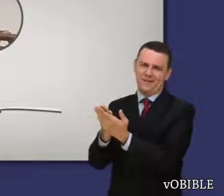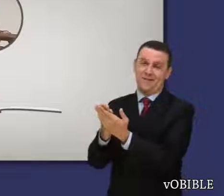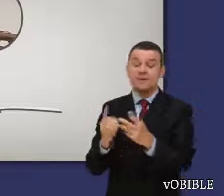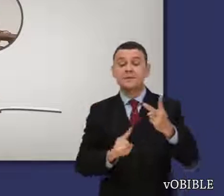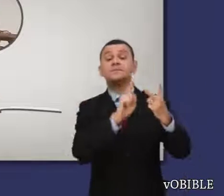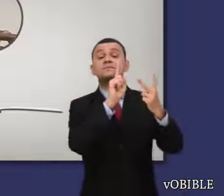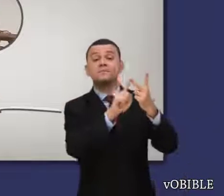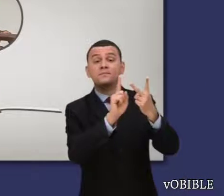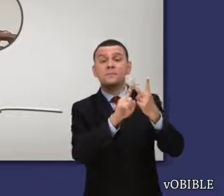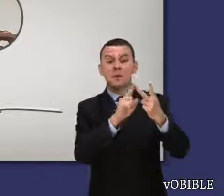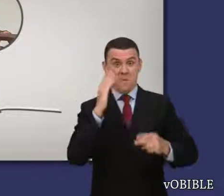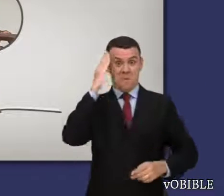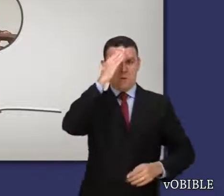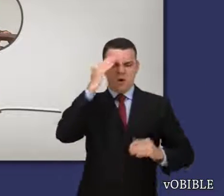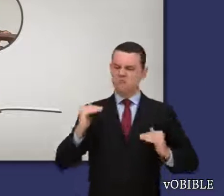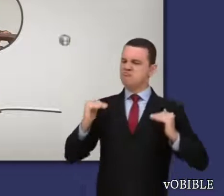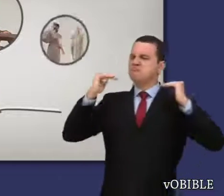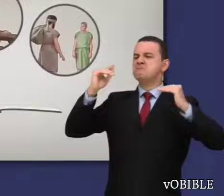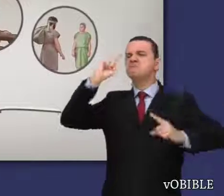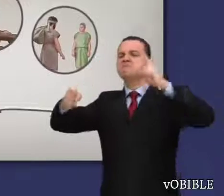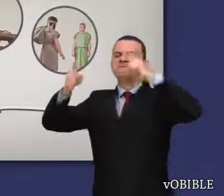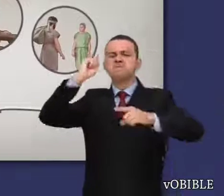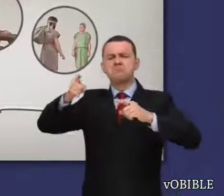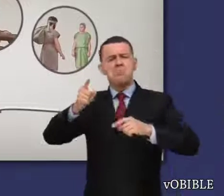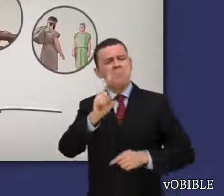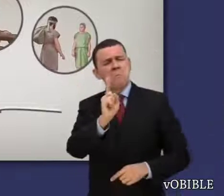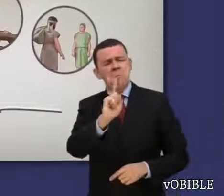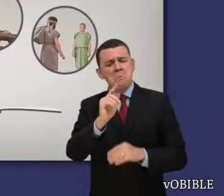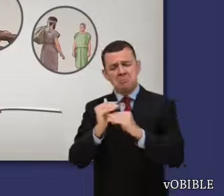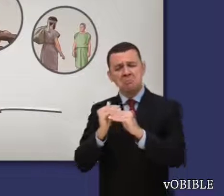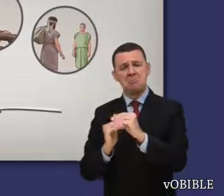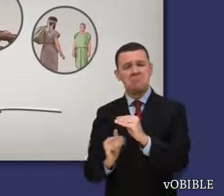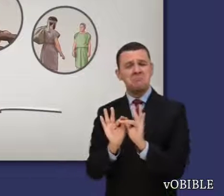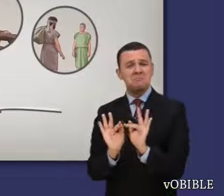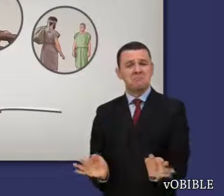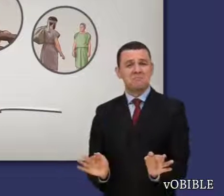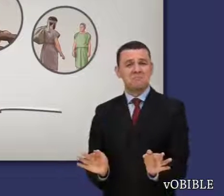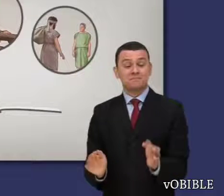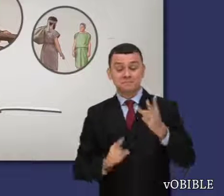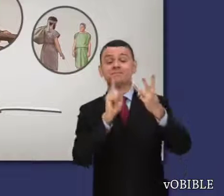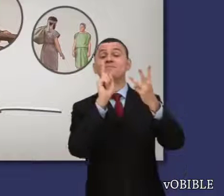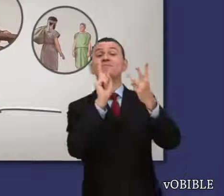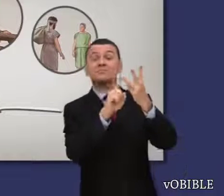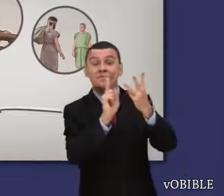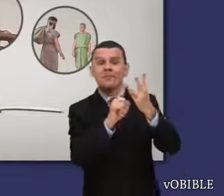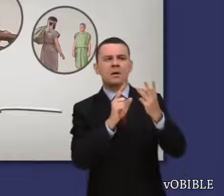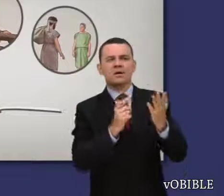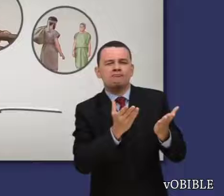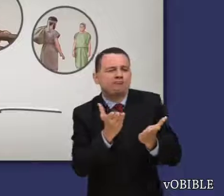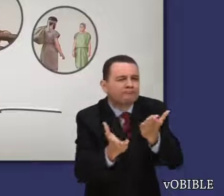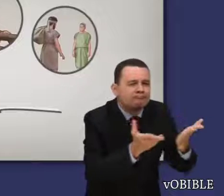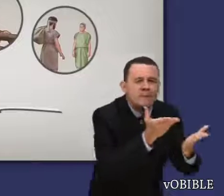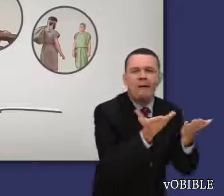verdadeira humildade quando não abusou da sua autoridade, e como ele deixou claro que a bondade e o perdão devem